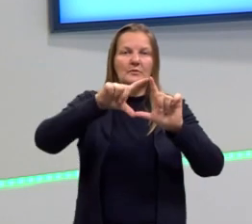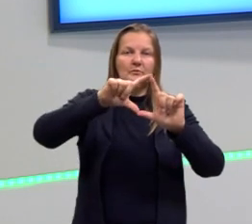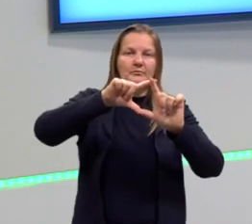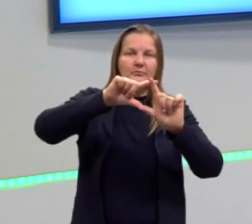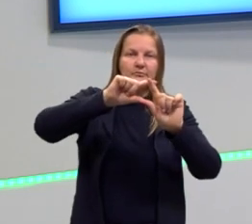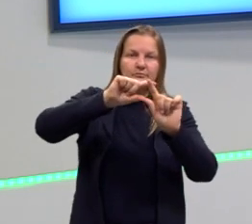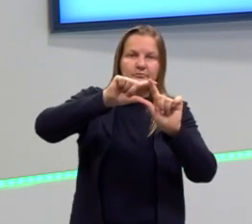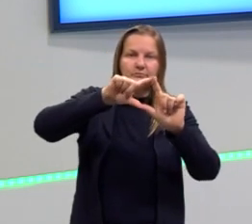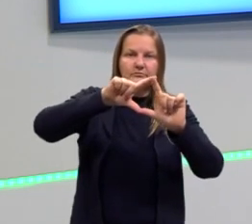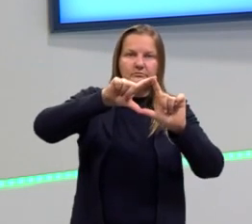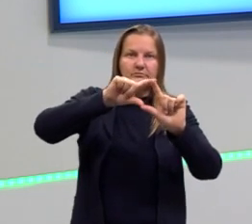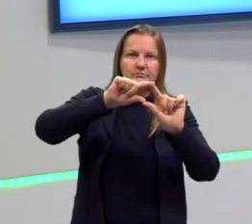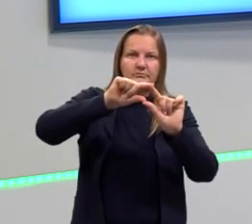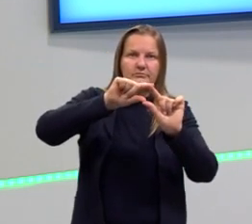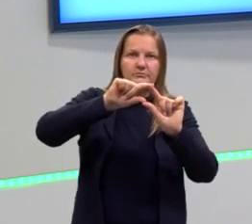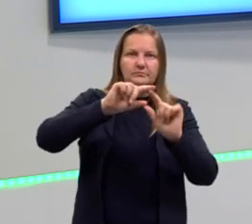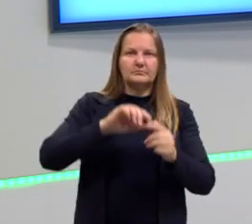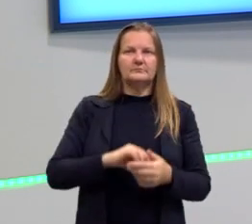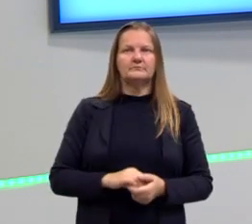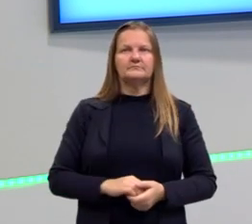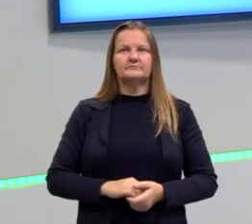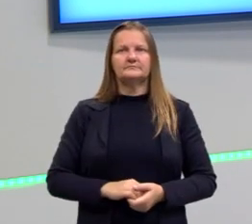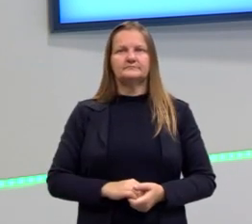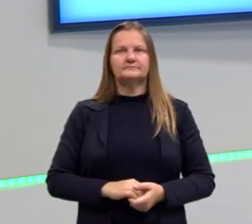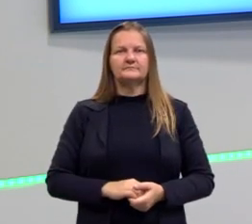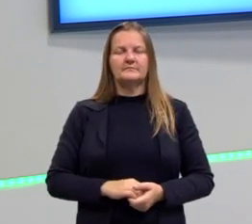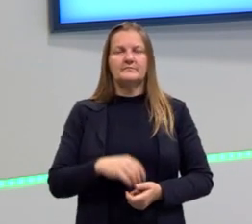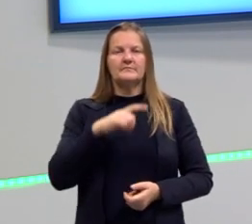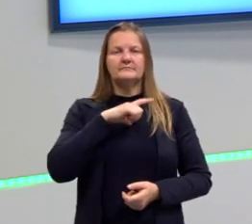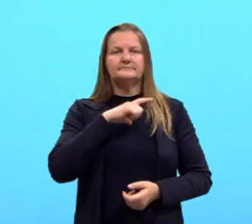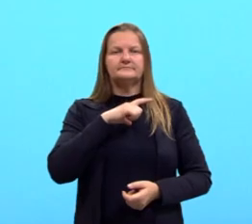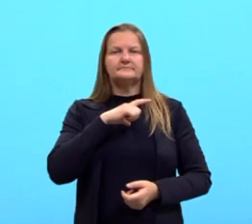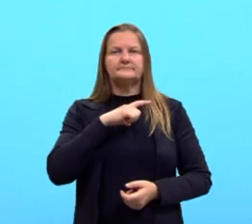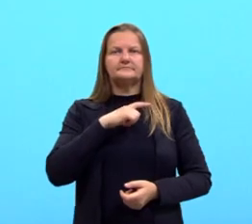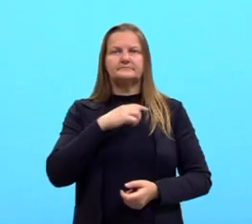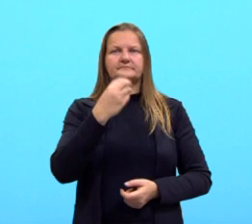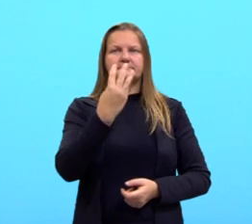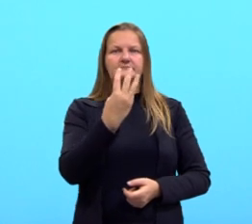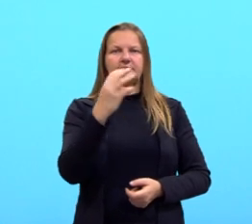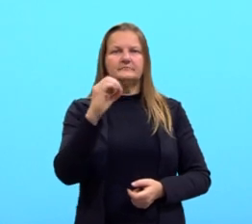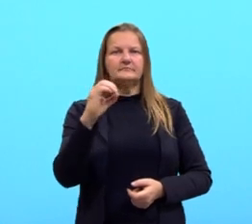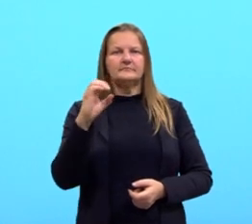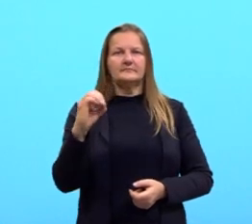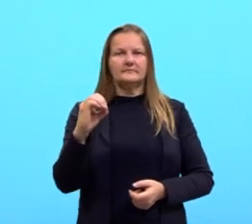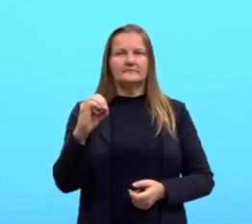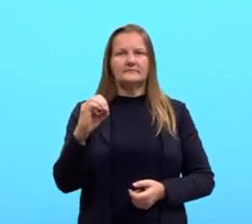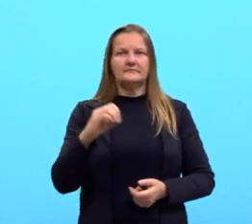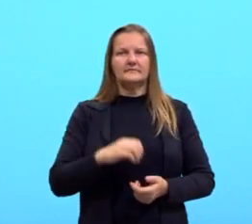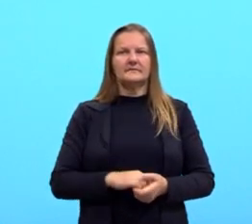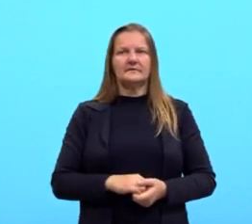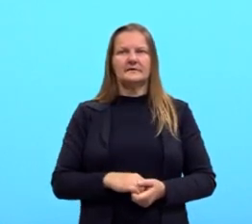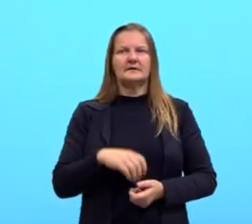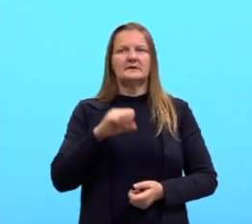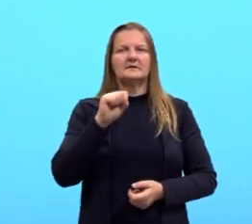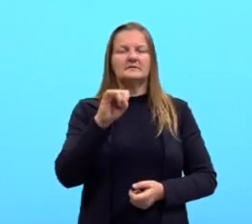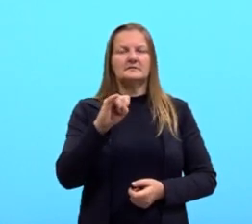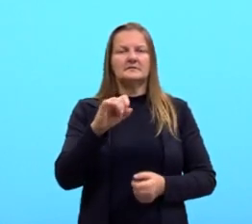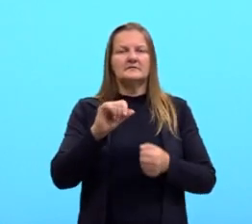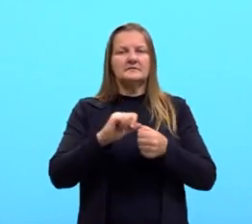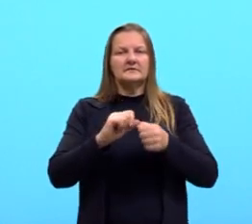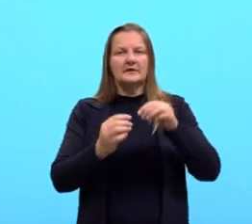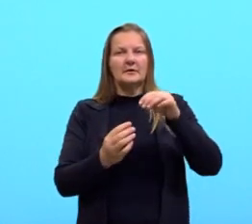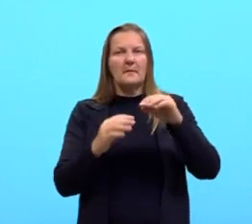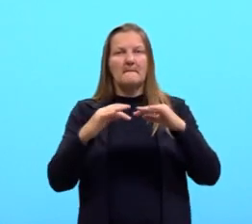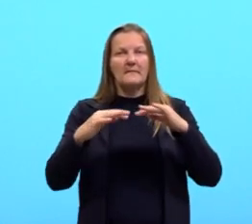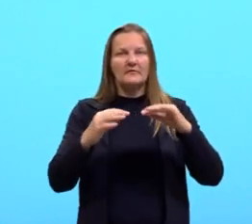amplitude possível tá aqui então nós estávamos em 300 graus se nós realizarmos